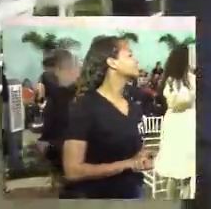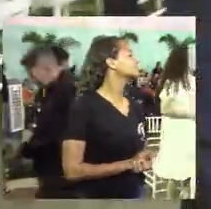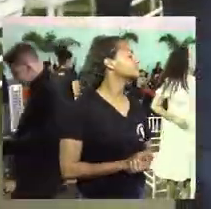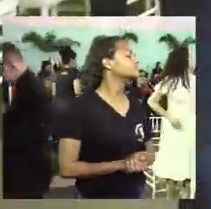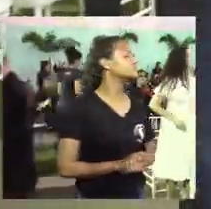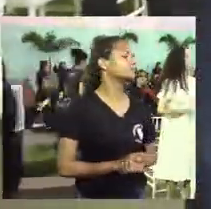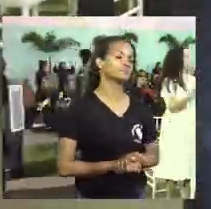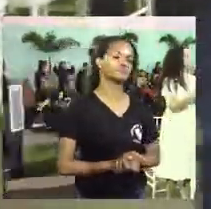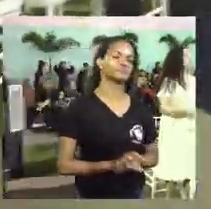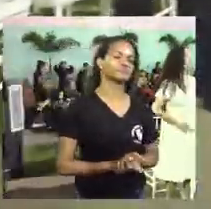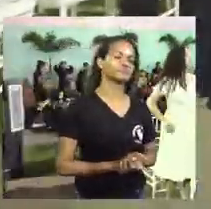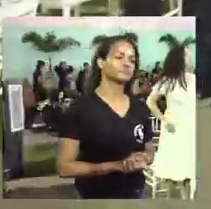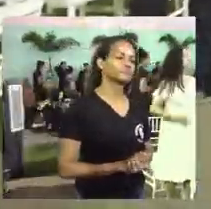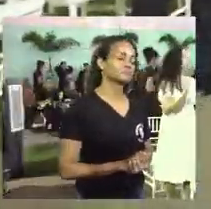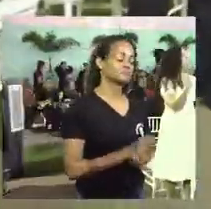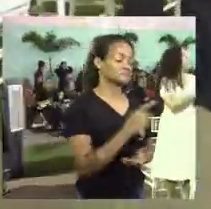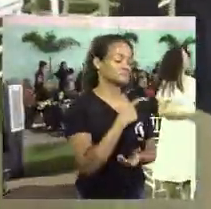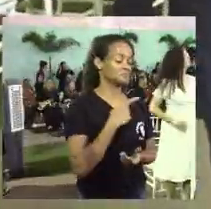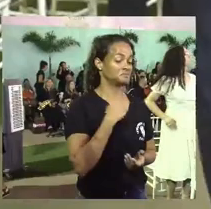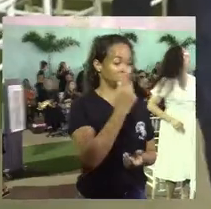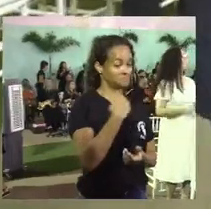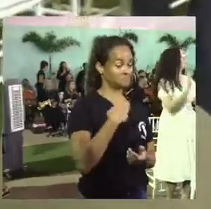passou passou